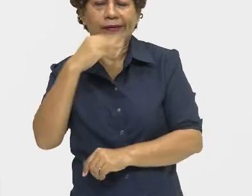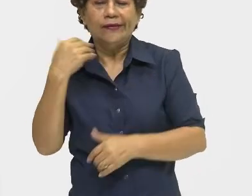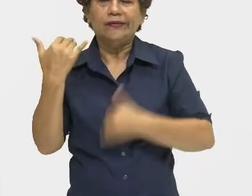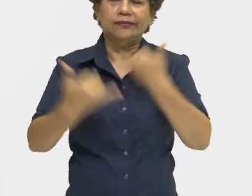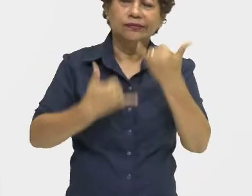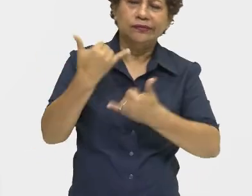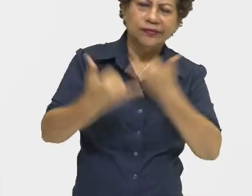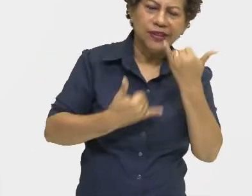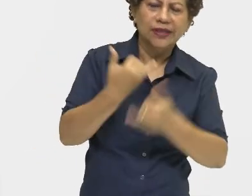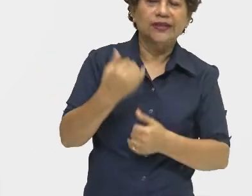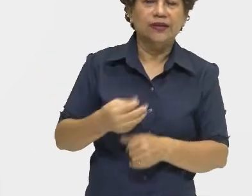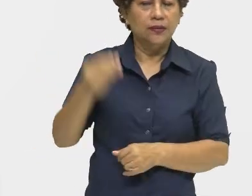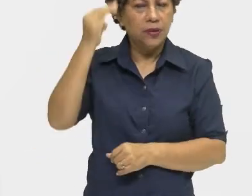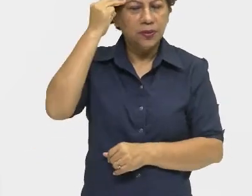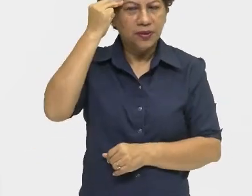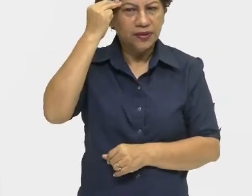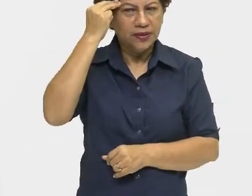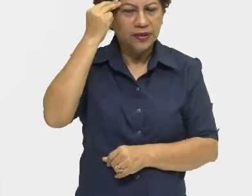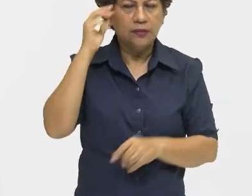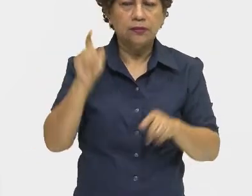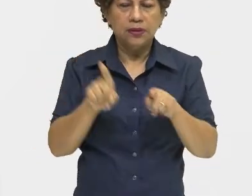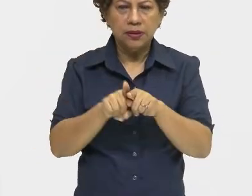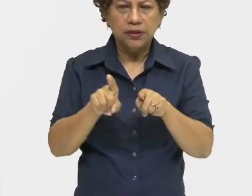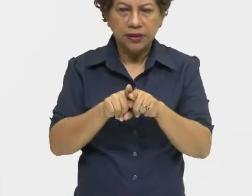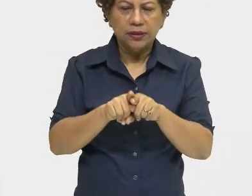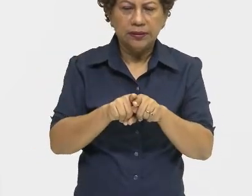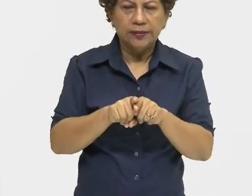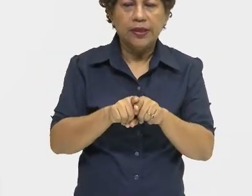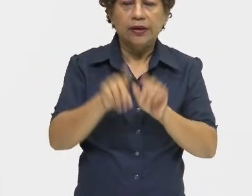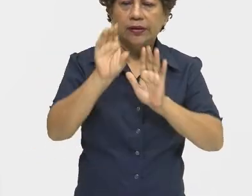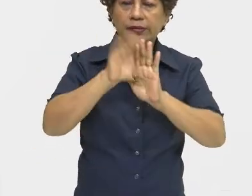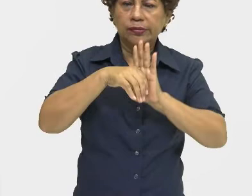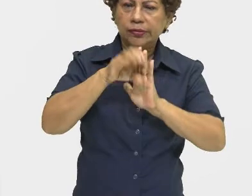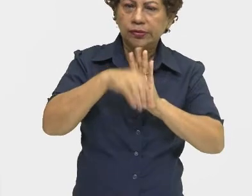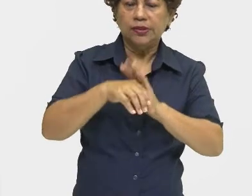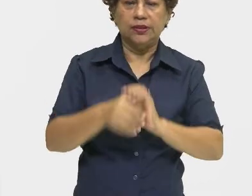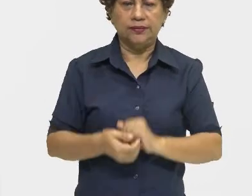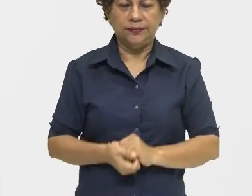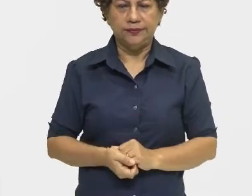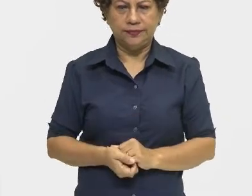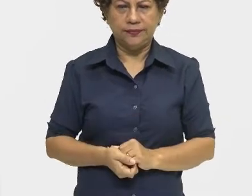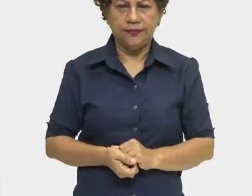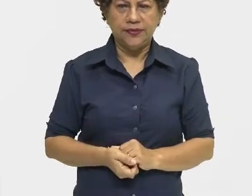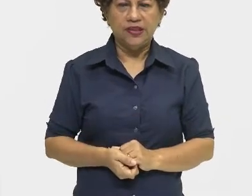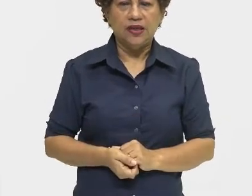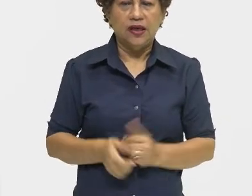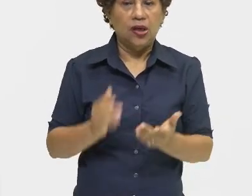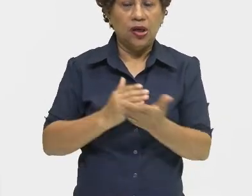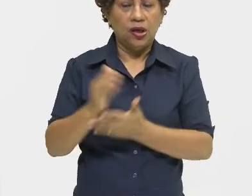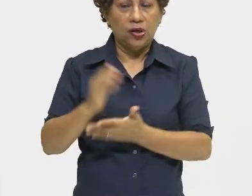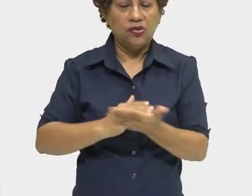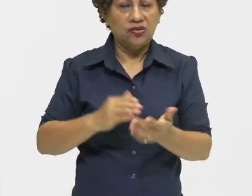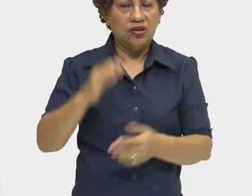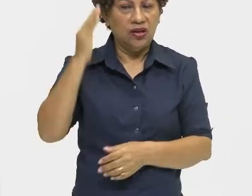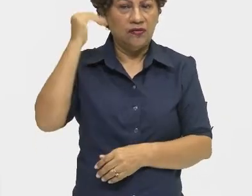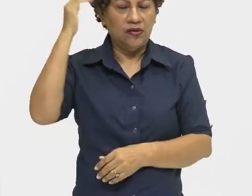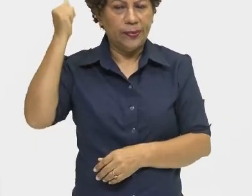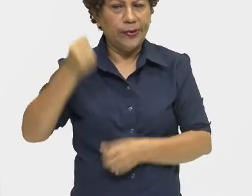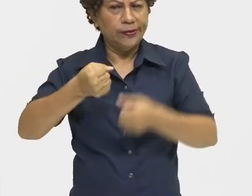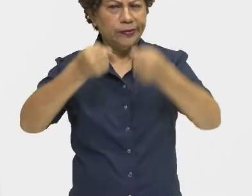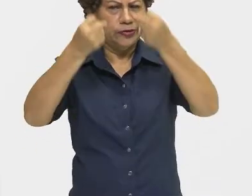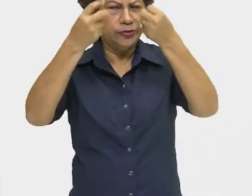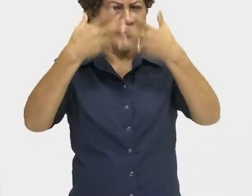trabalham com a memorização e a fixação de alguns conceitos. Segundo estudiosos, as parlendas servem como